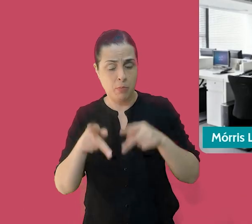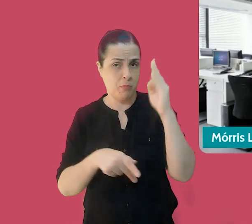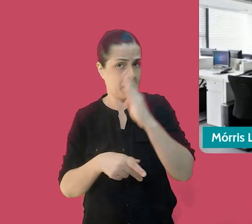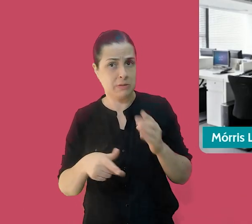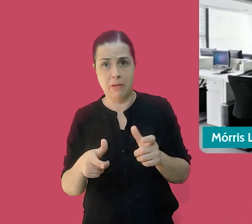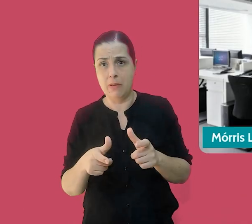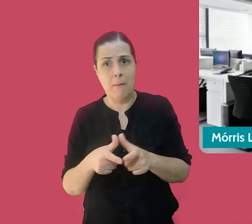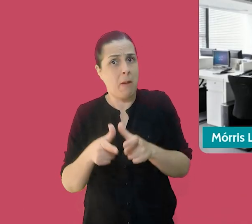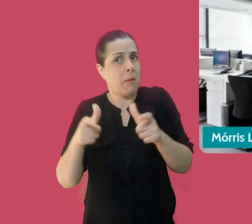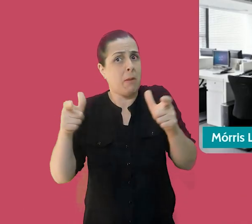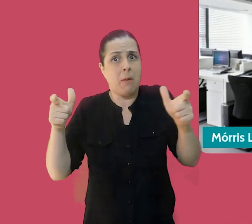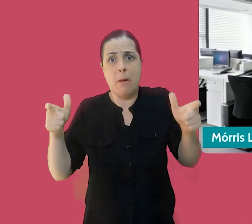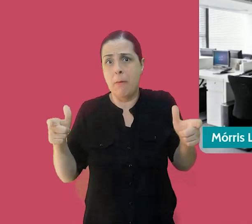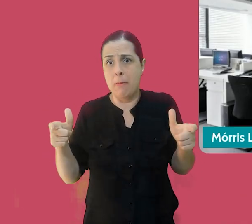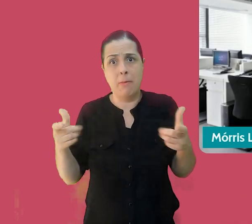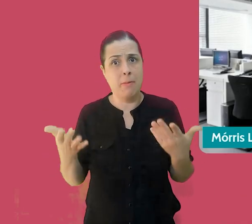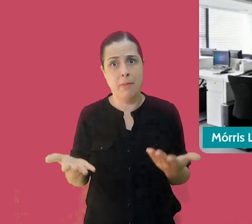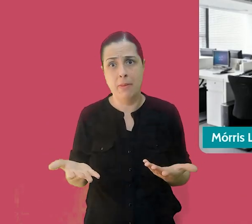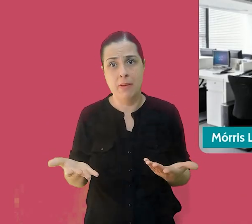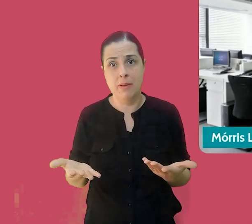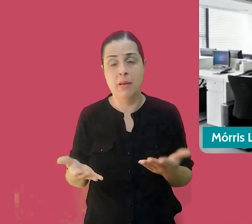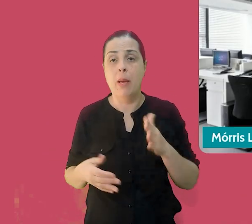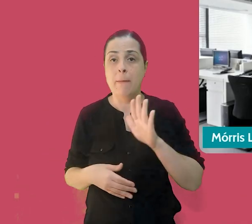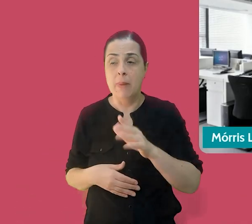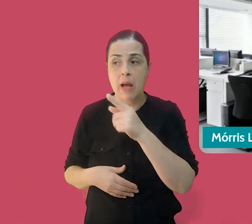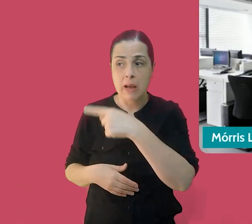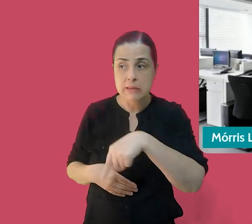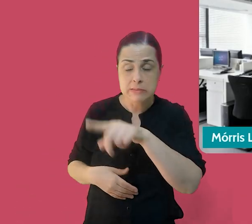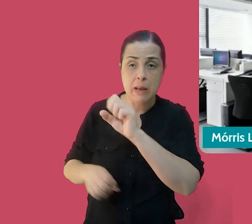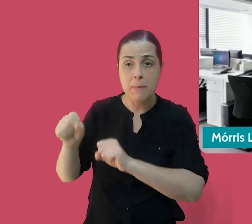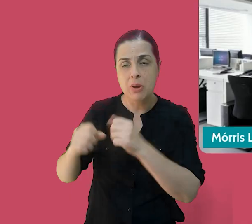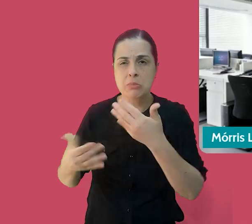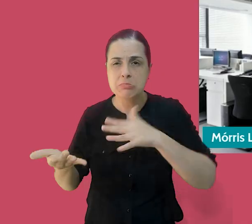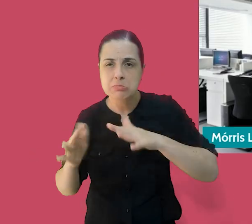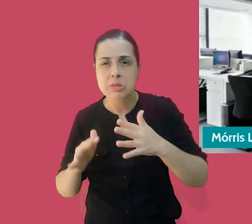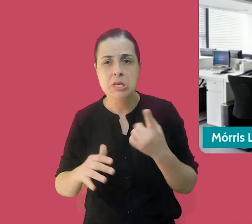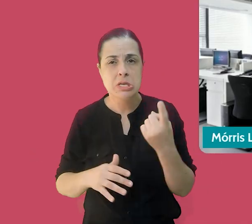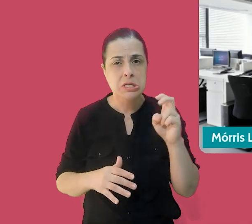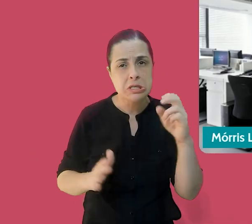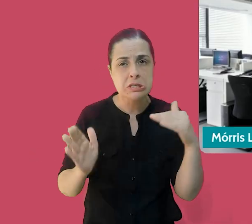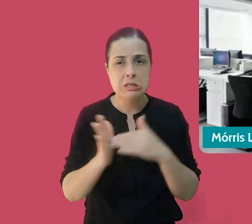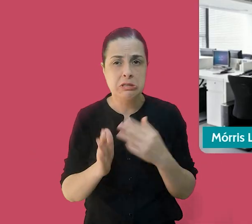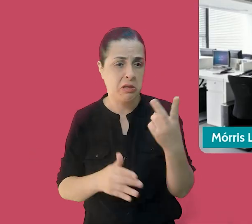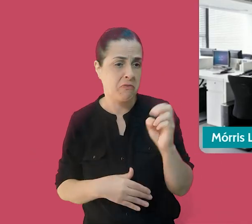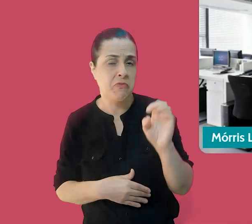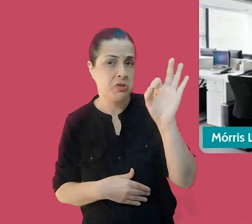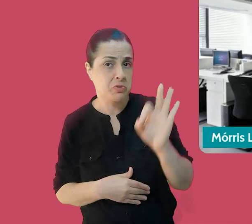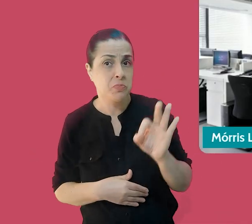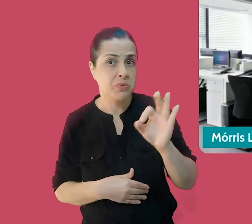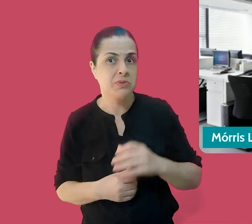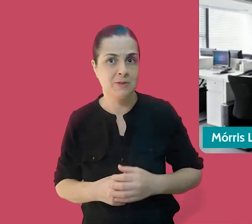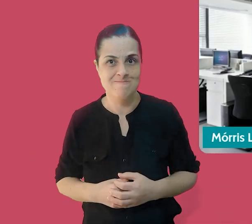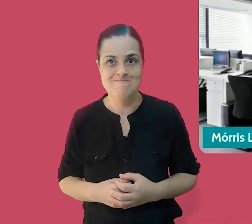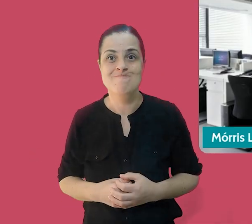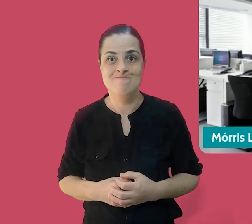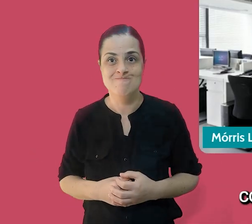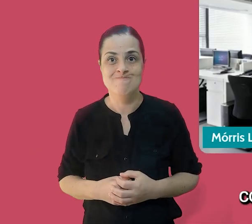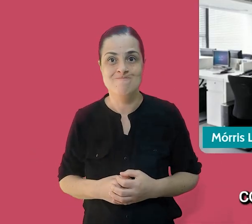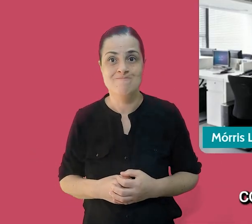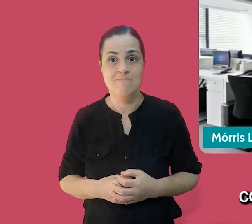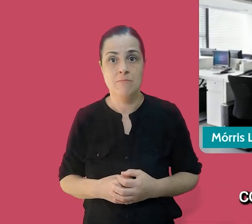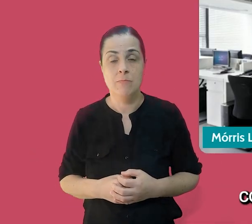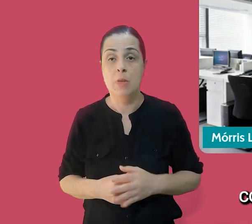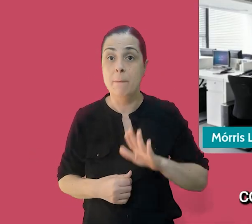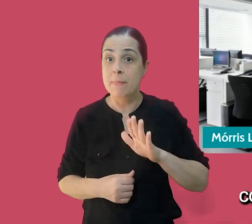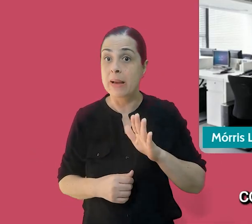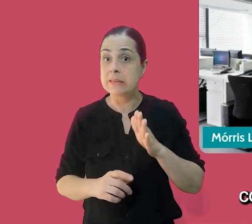age-friendly, já certificadas no Brasil, estão ali entre 15% e 20%, né? Normalmente aí entre 10% com